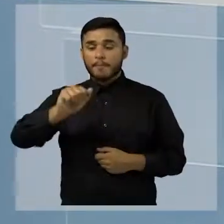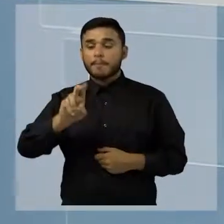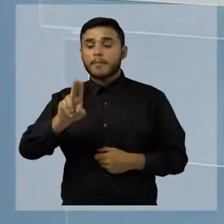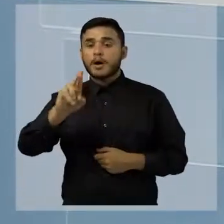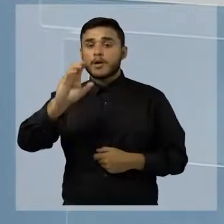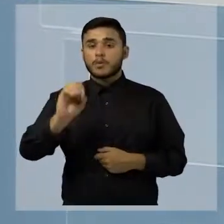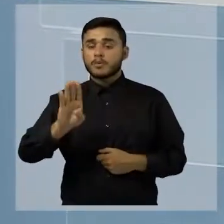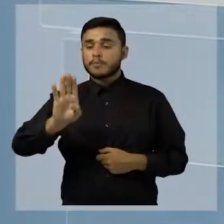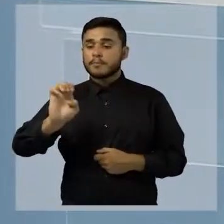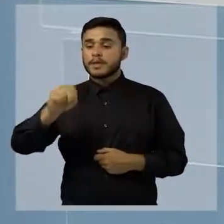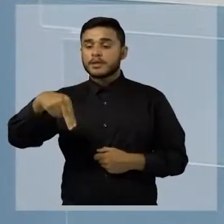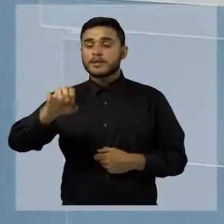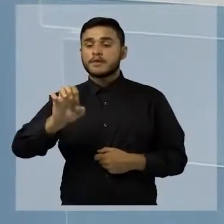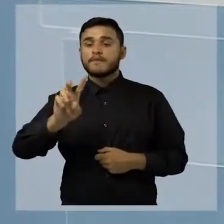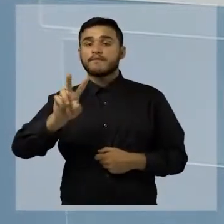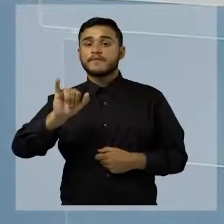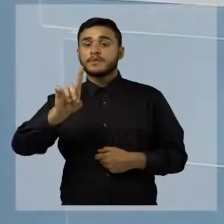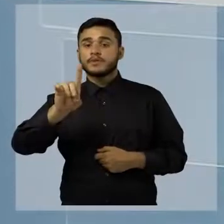tem